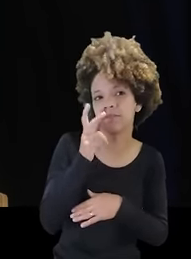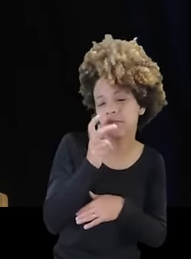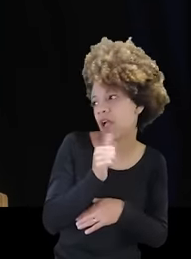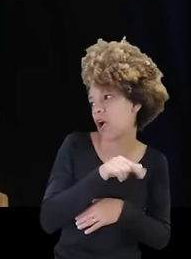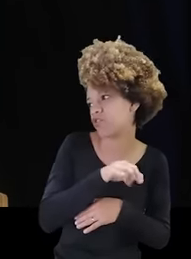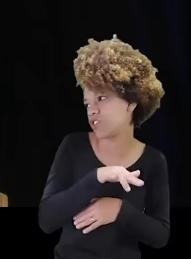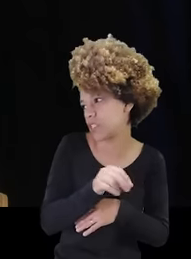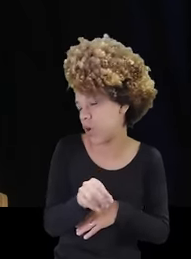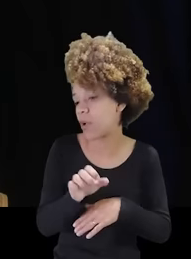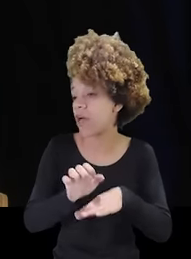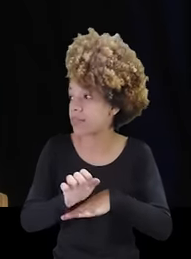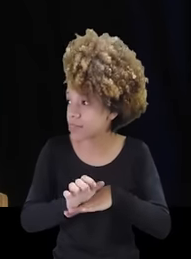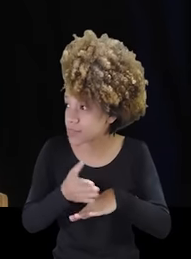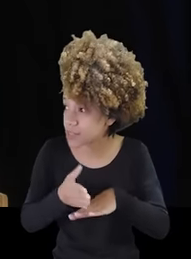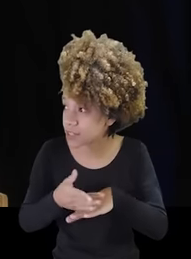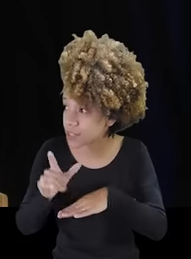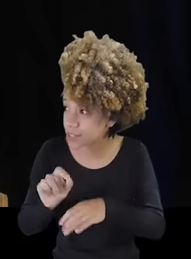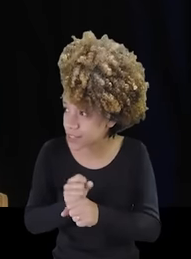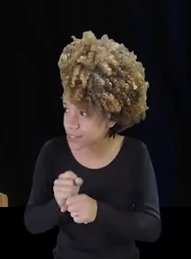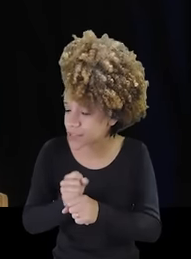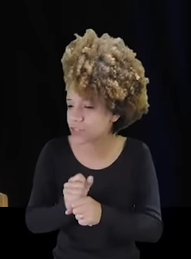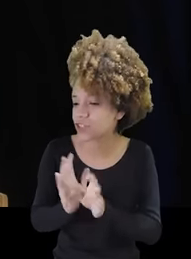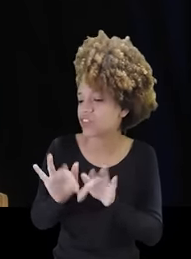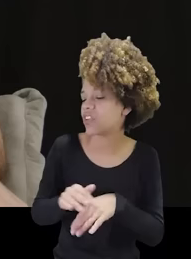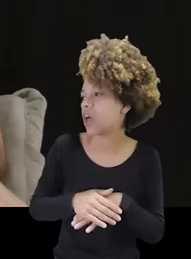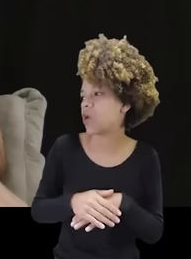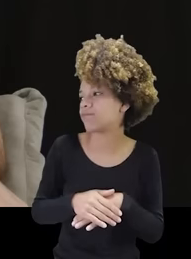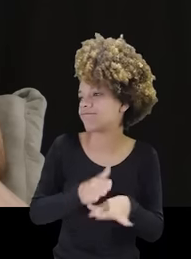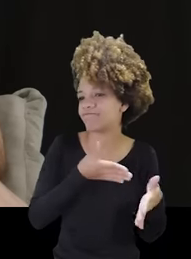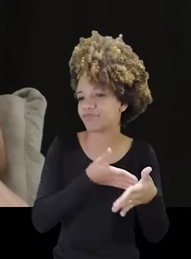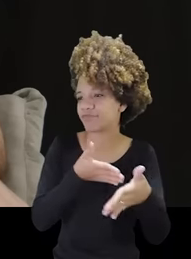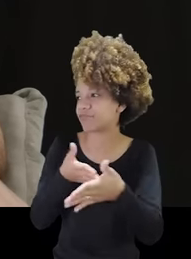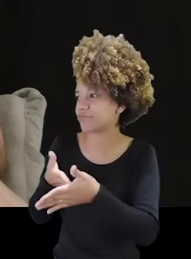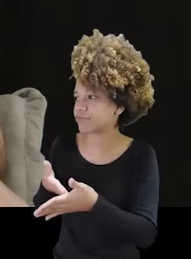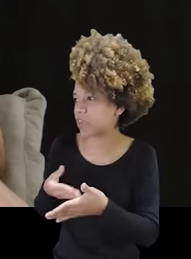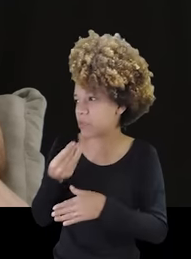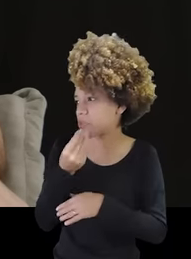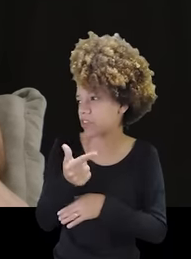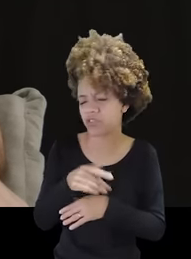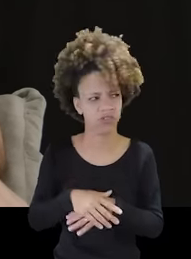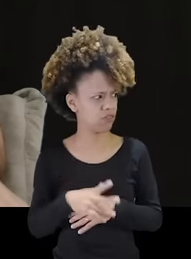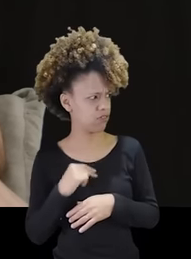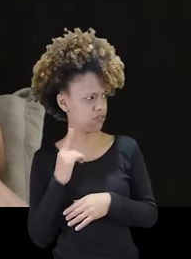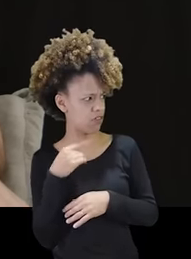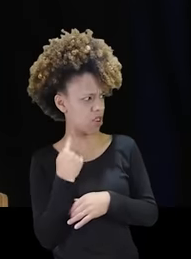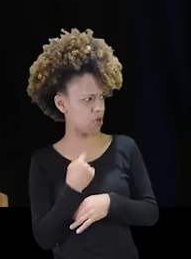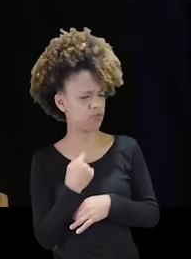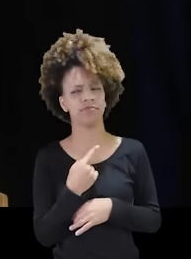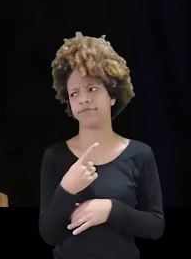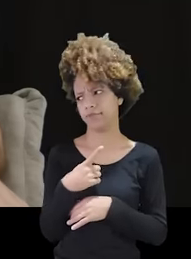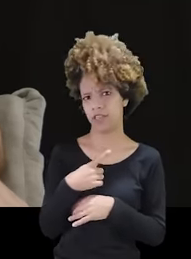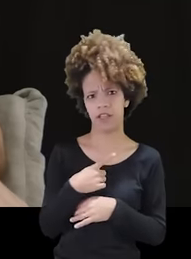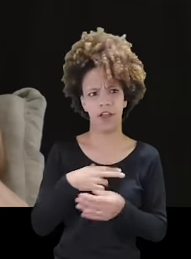vira trainee treina por 10 anos e no final não entra nenhum grupo uau Então tá cheio olha que louco que a gente vai